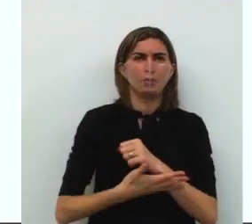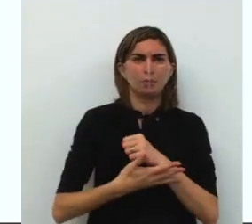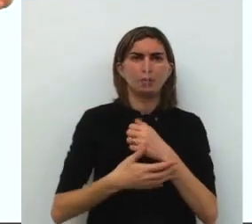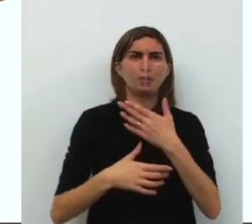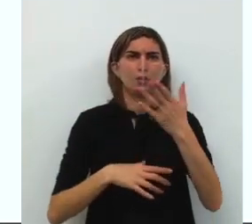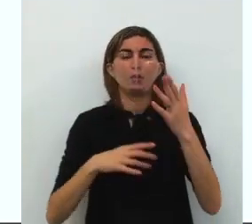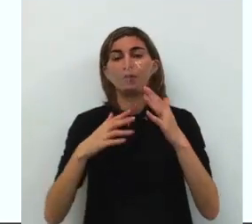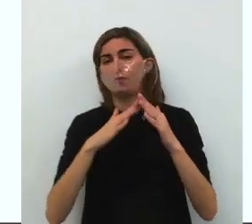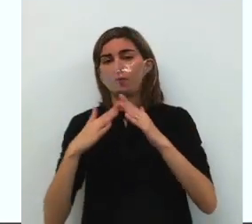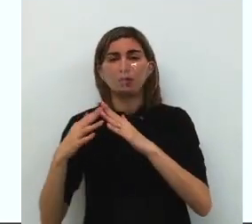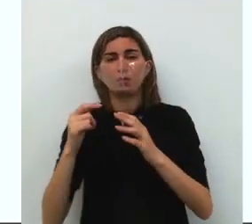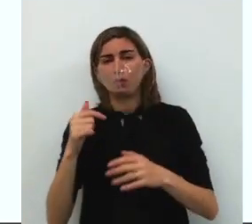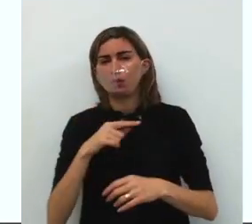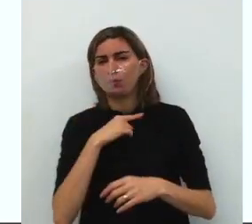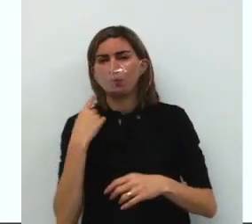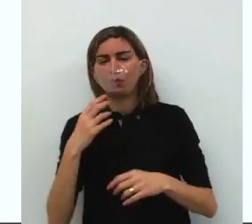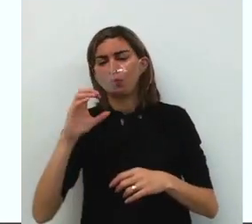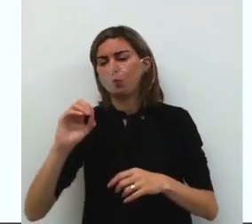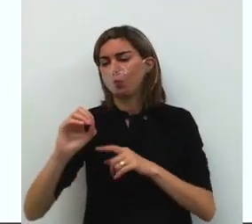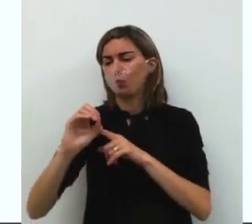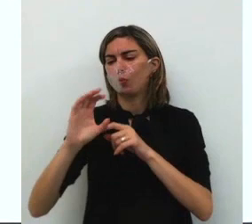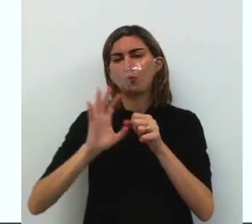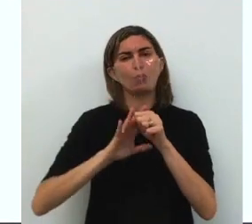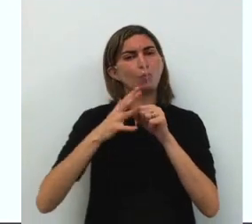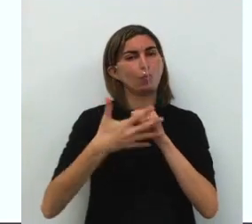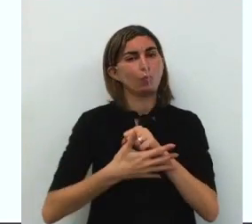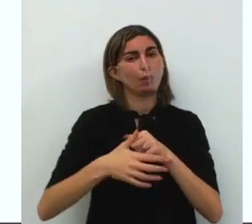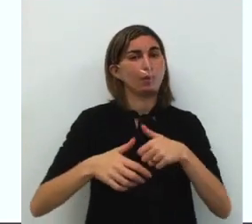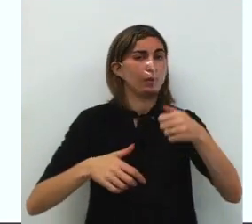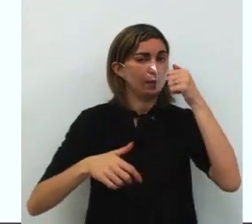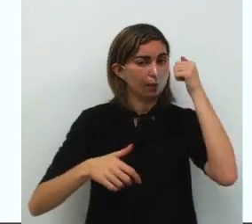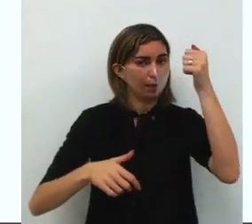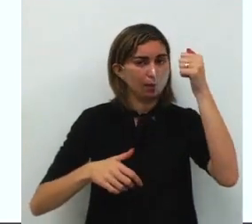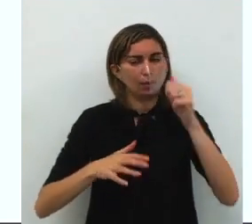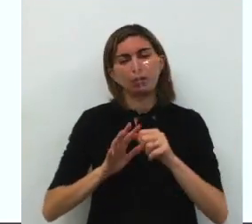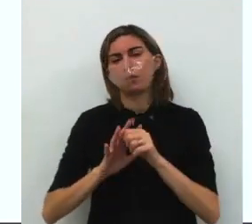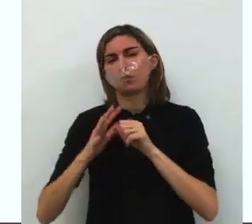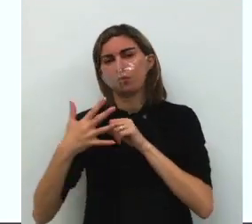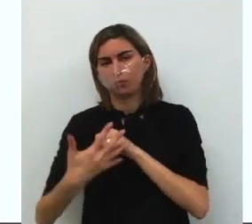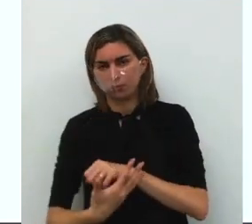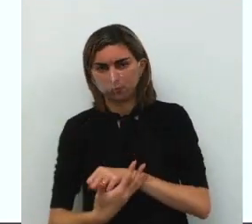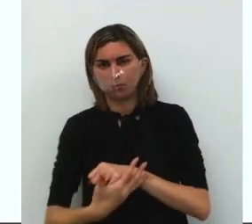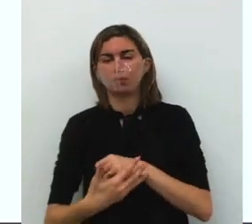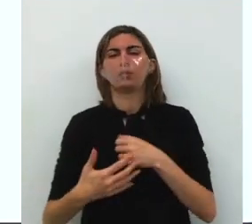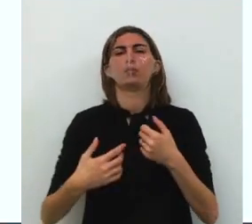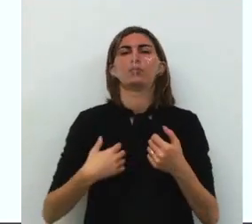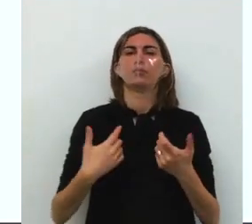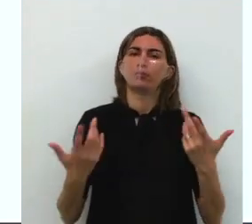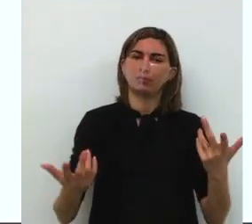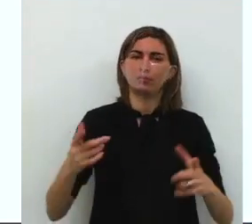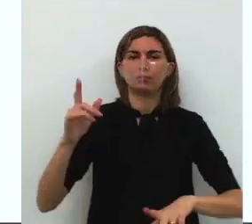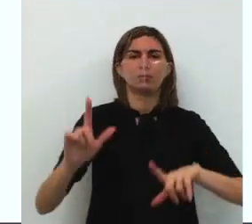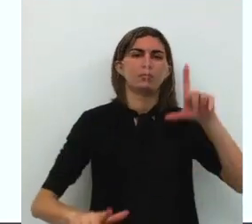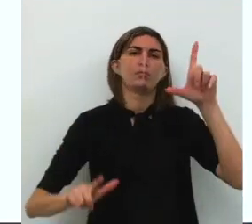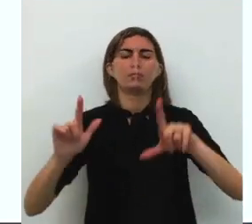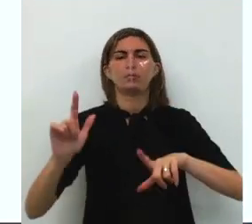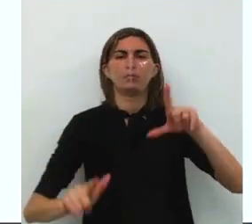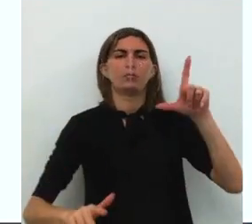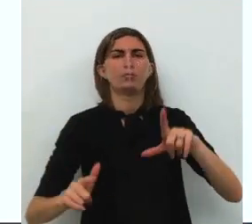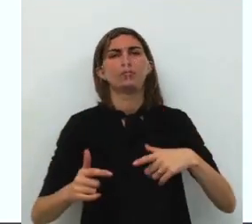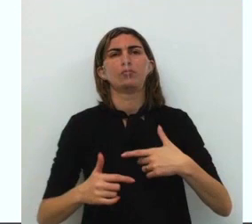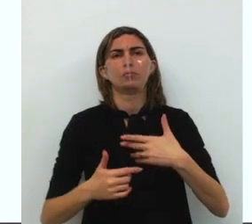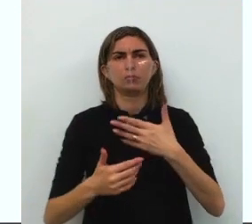vizinho, ele quase que morre com o Covid. Não, é a Covid. Então, o talk show,